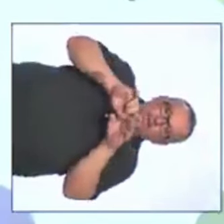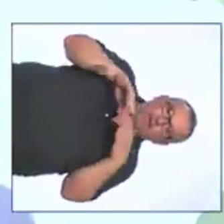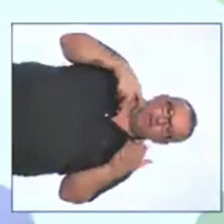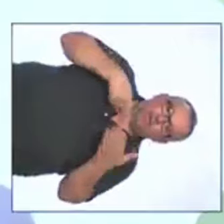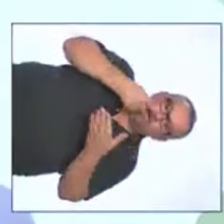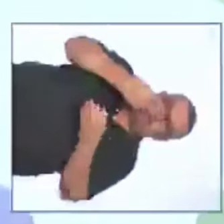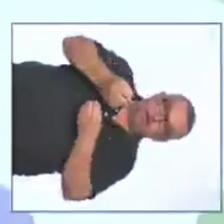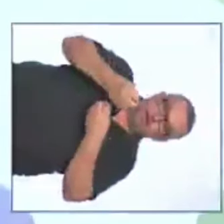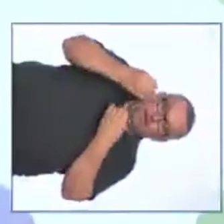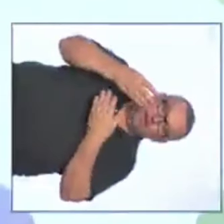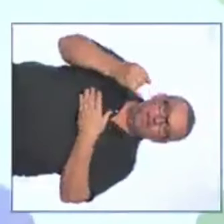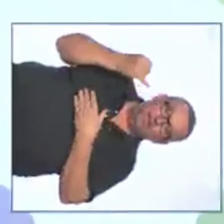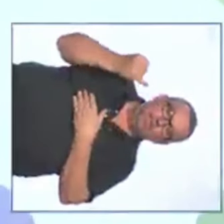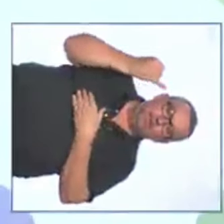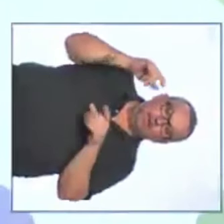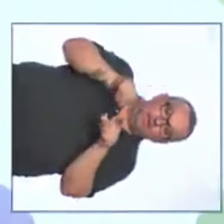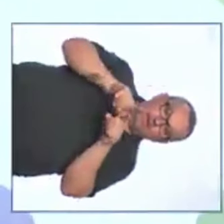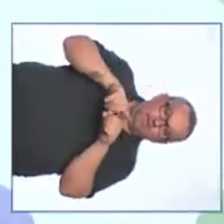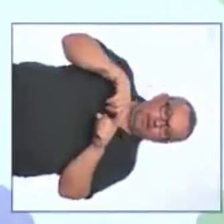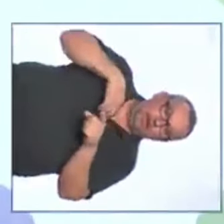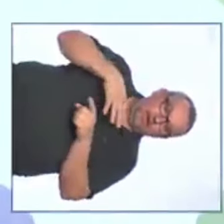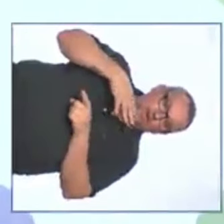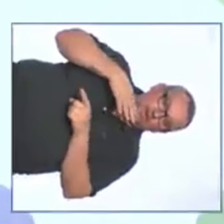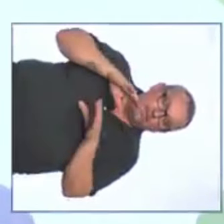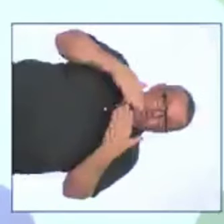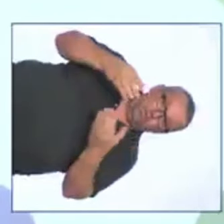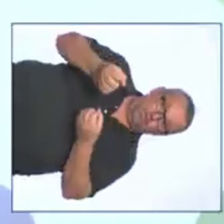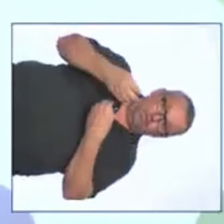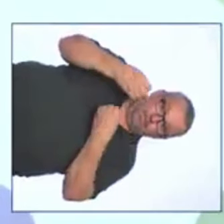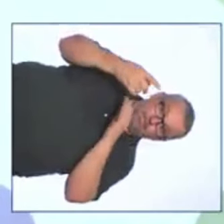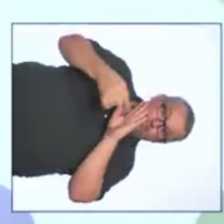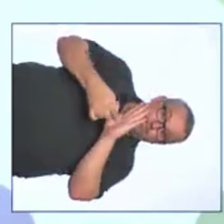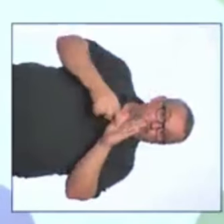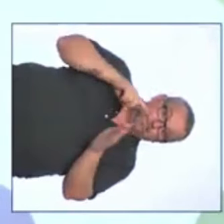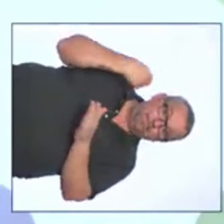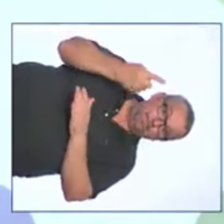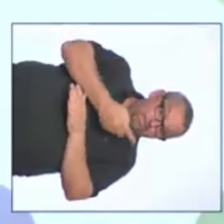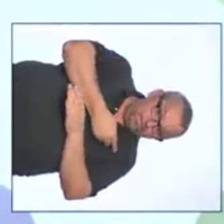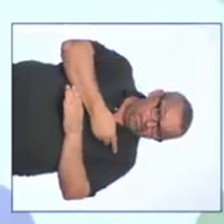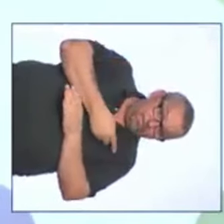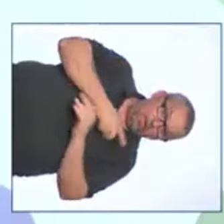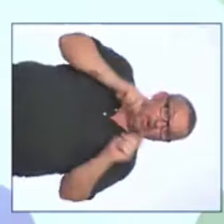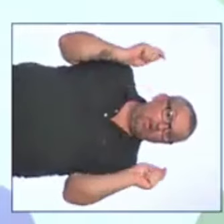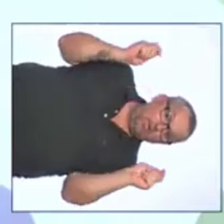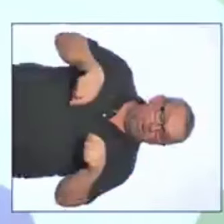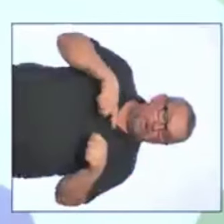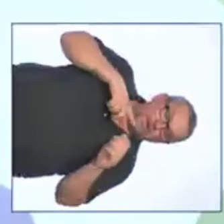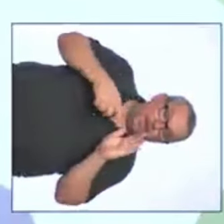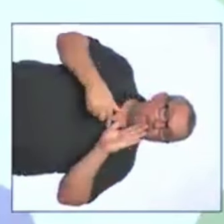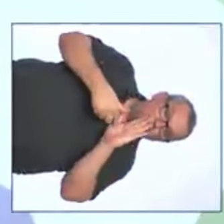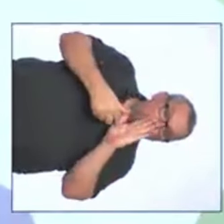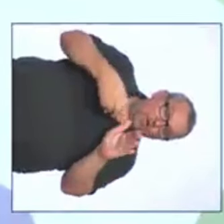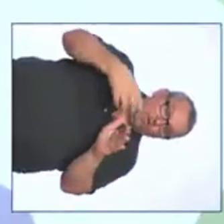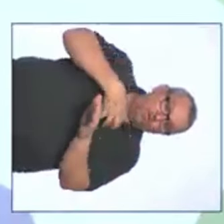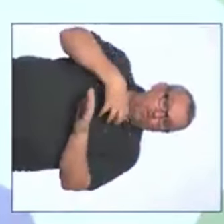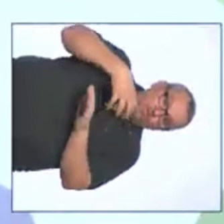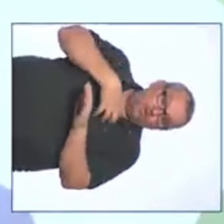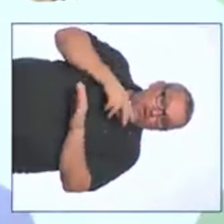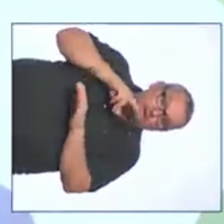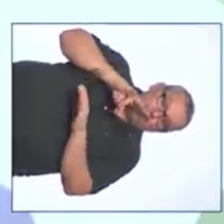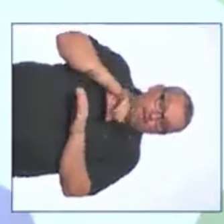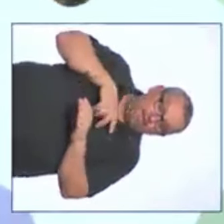sobre dados também é muito importante a gente ter noção de que quando esses dados são apresentados pra gente eles podem ser apresentados de uma maneira que